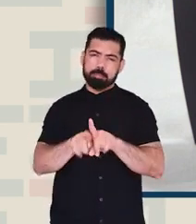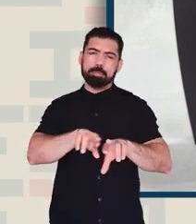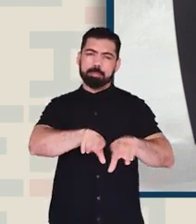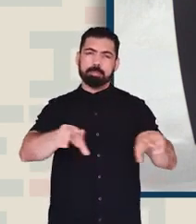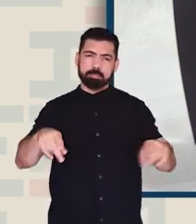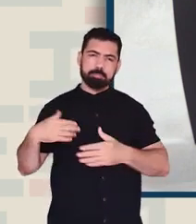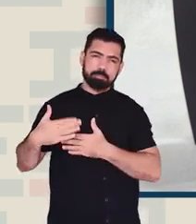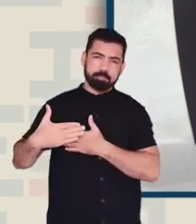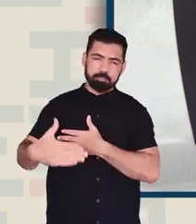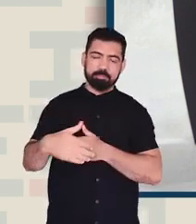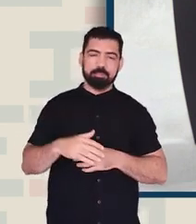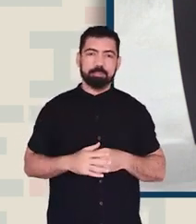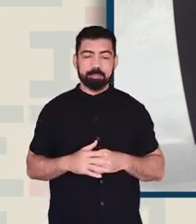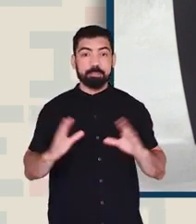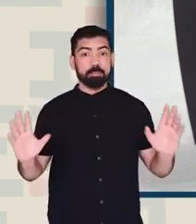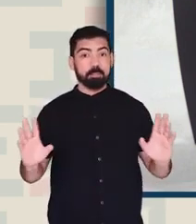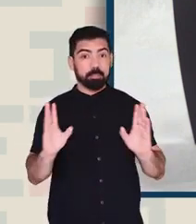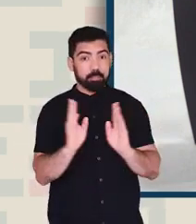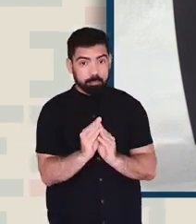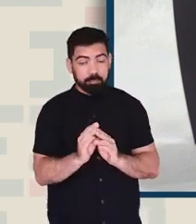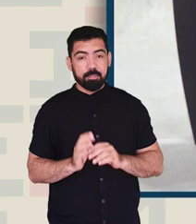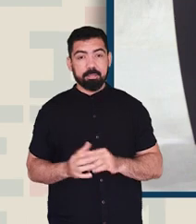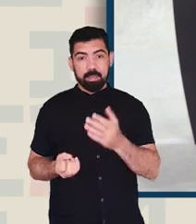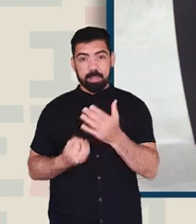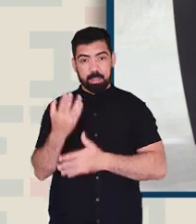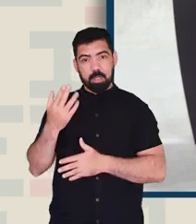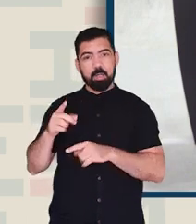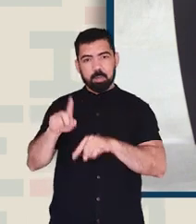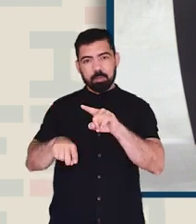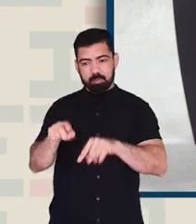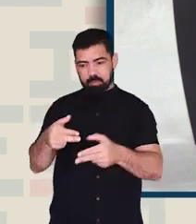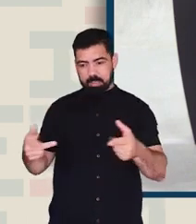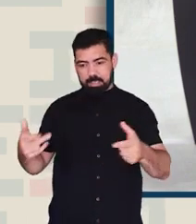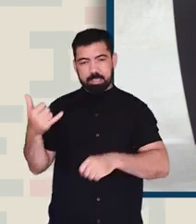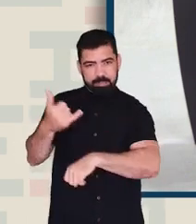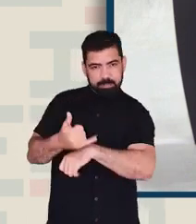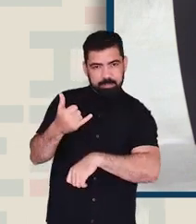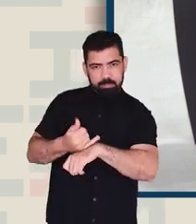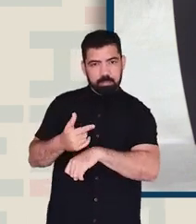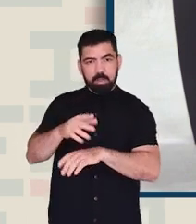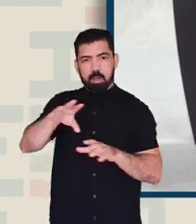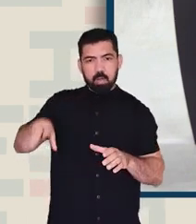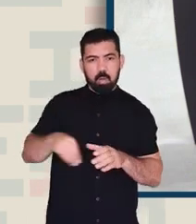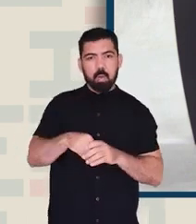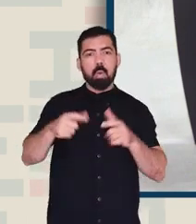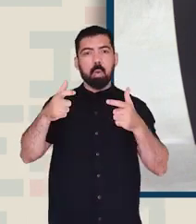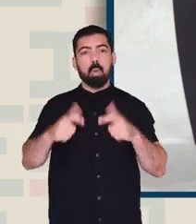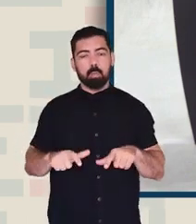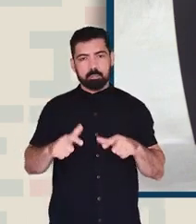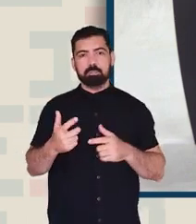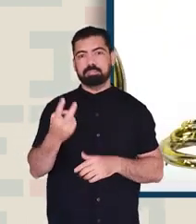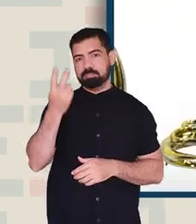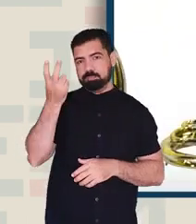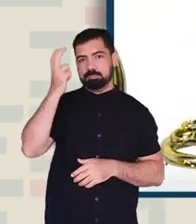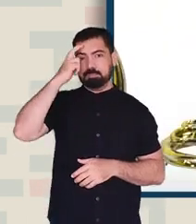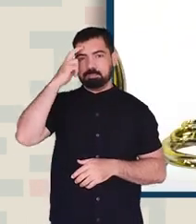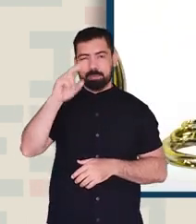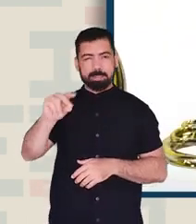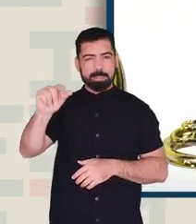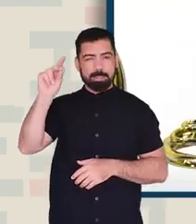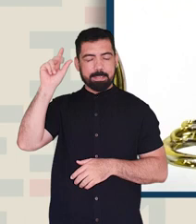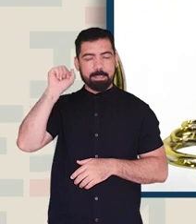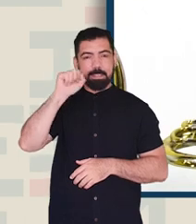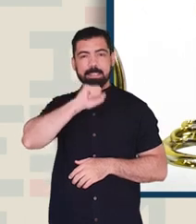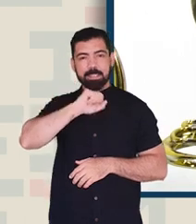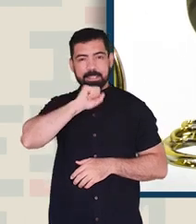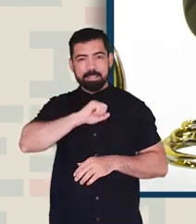história. Em resumo, a origem dos instrumentos de metais ela está enraizada em culturas antigas e evoluiu